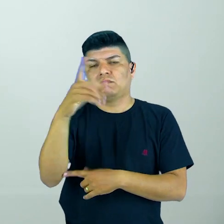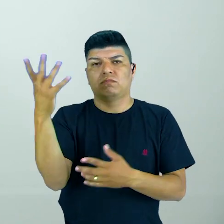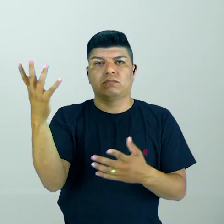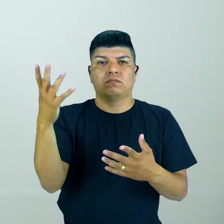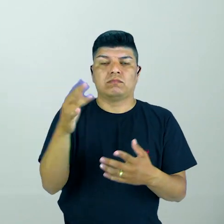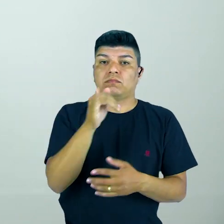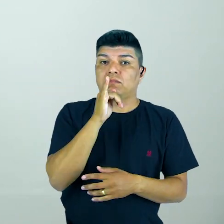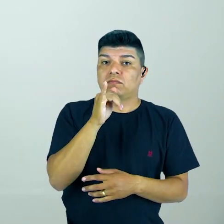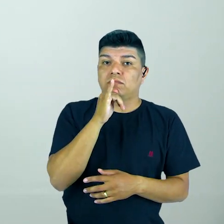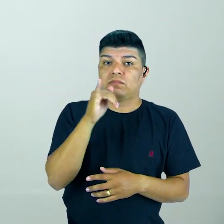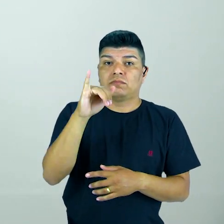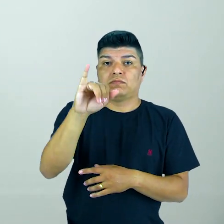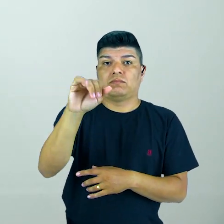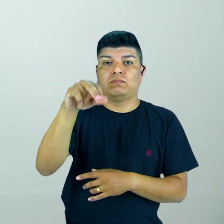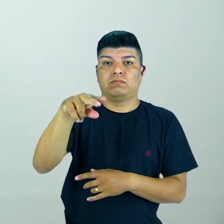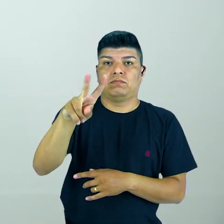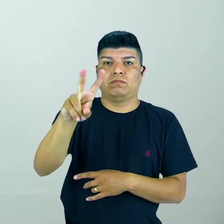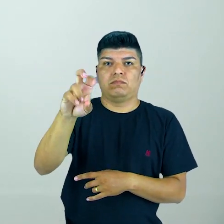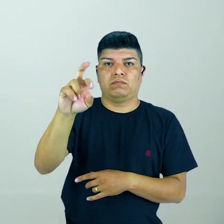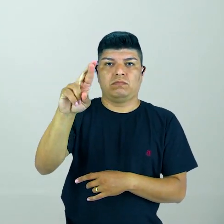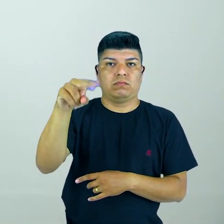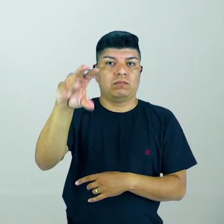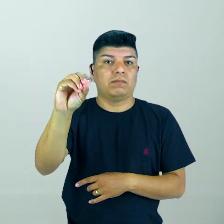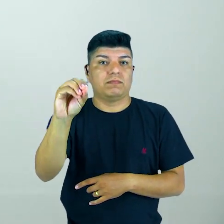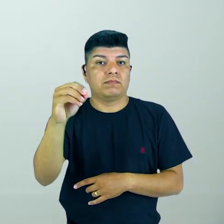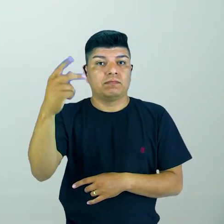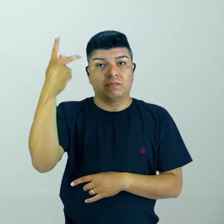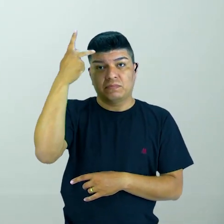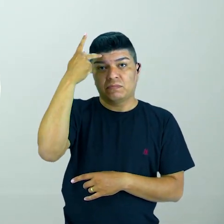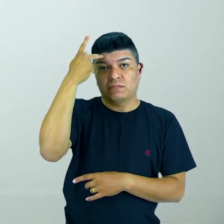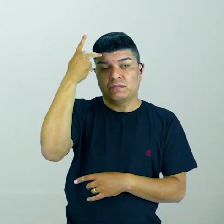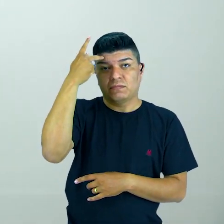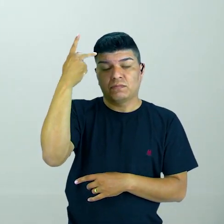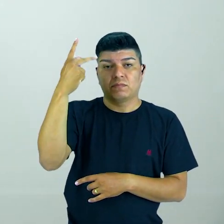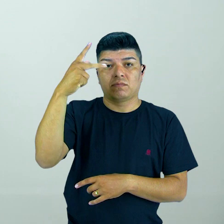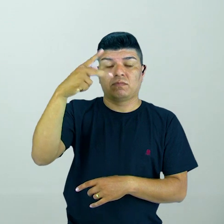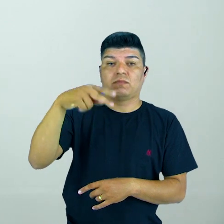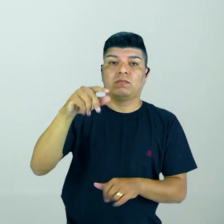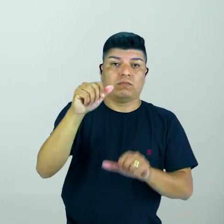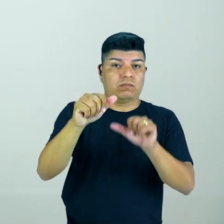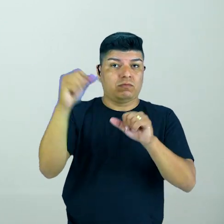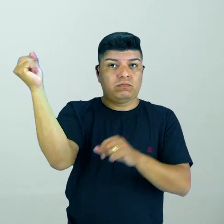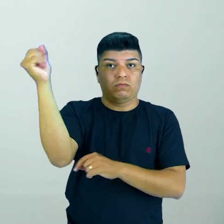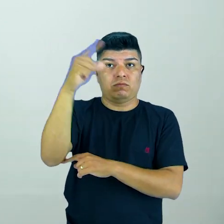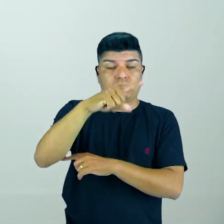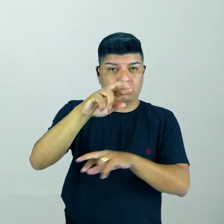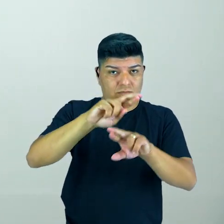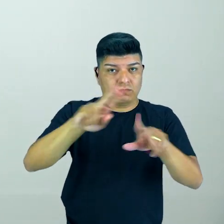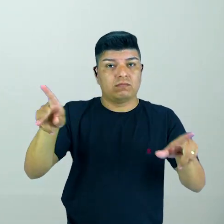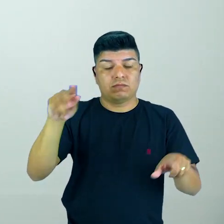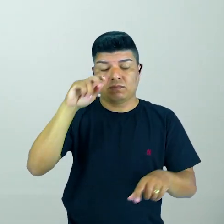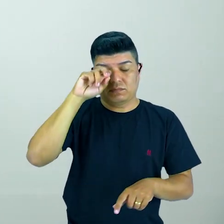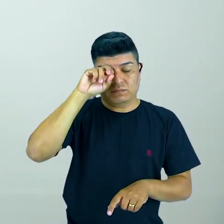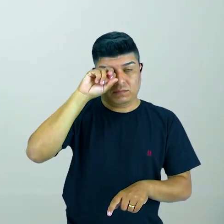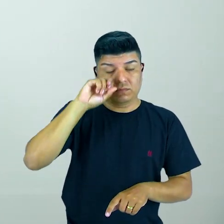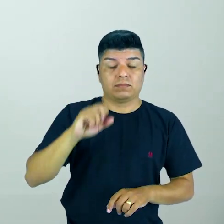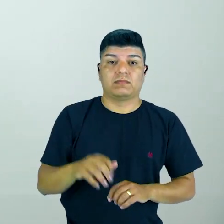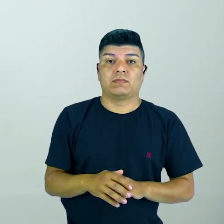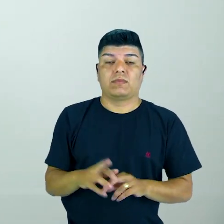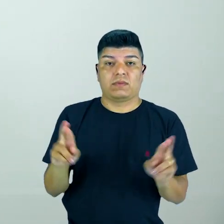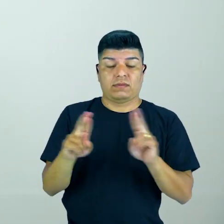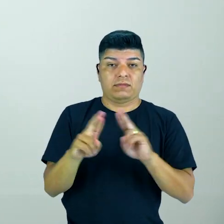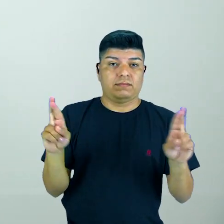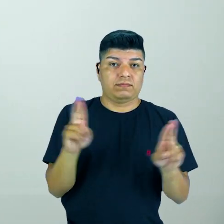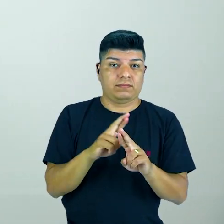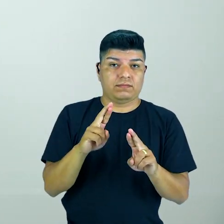Por exemplo, solstício de inverno em São Paulo, o Sol vai nascer a sudeste, tá? Então, essas questões relacionadas